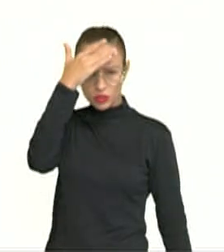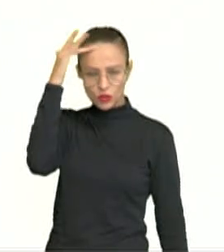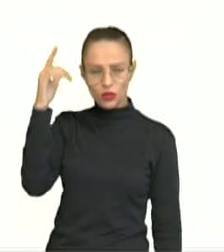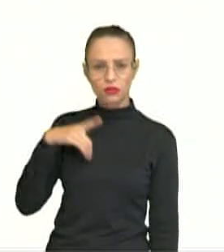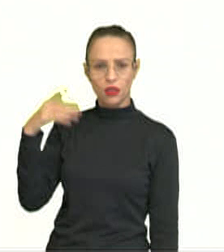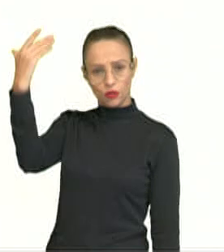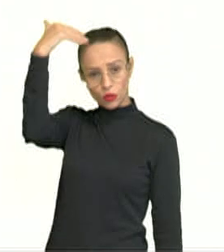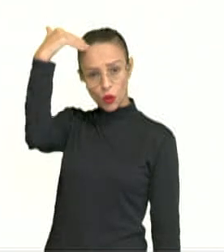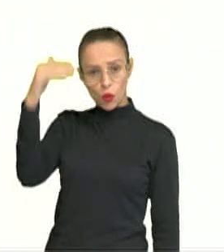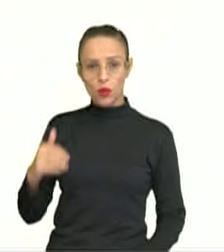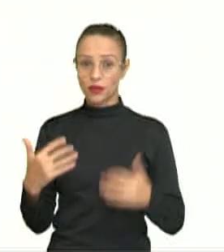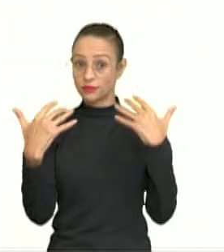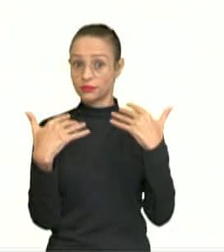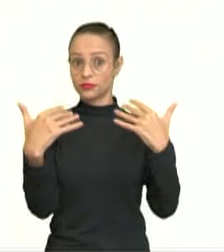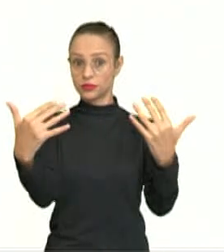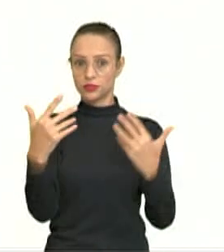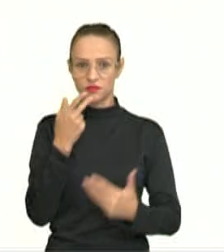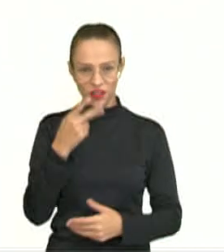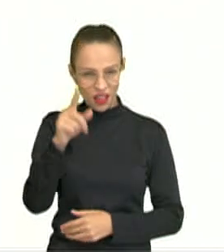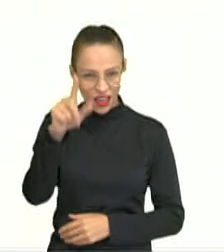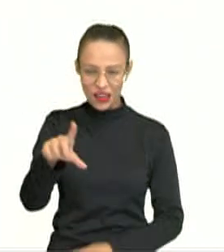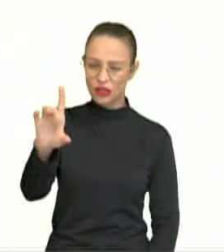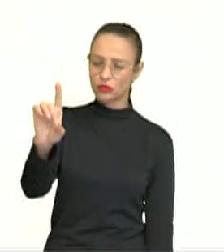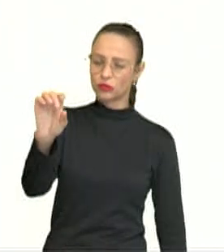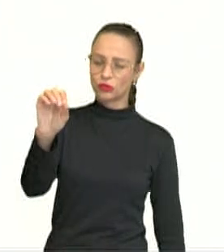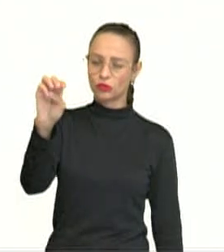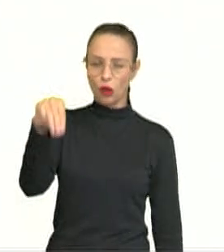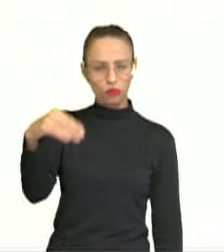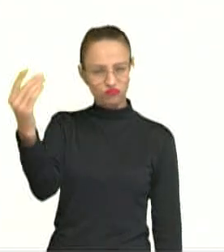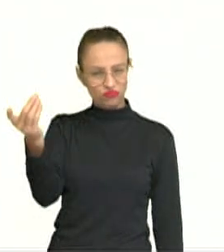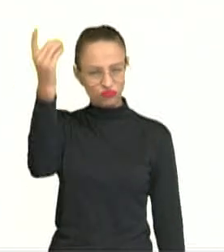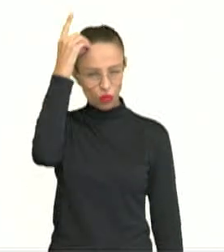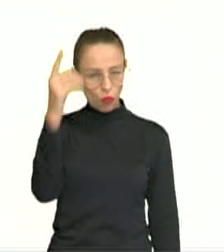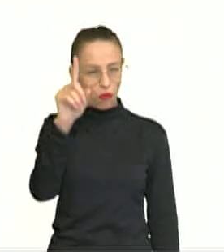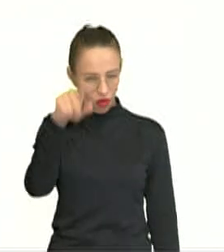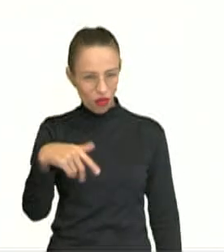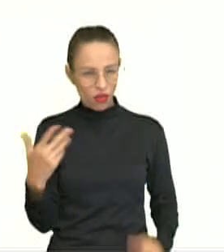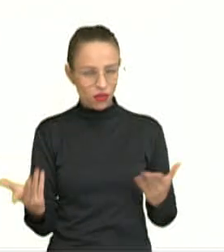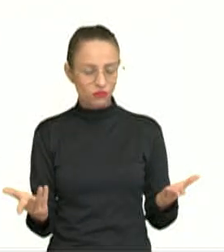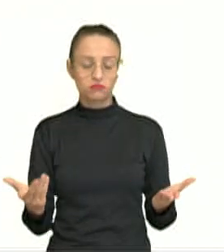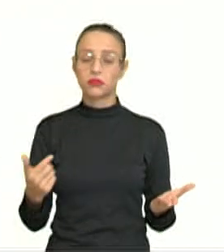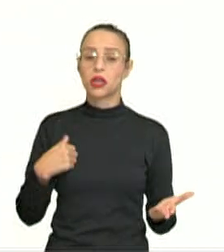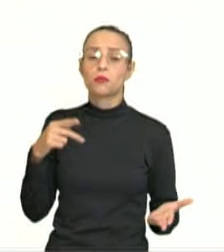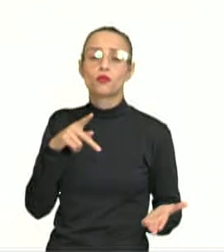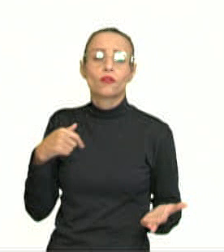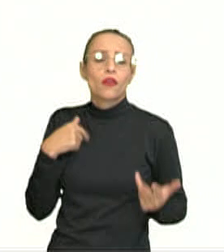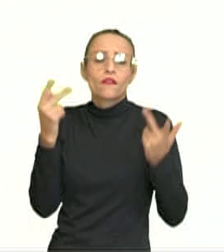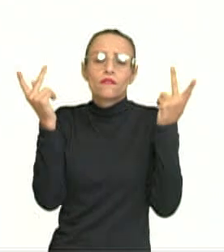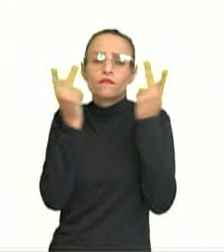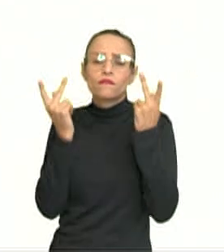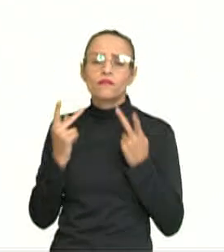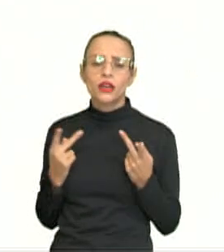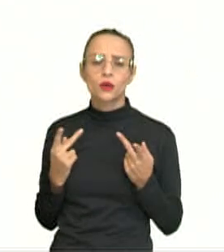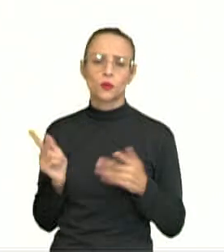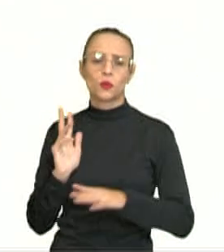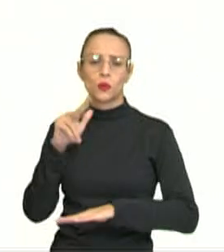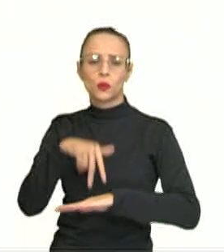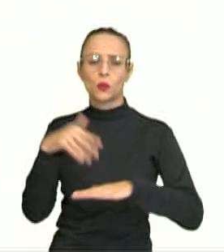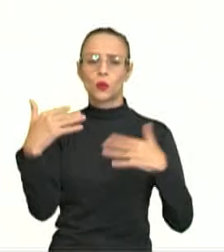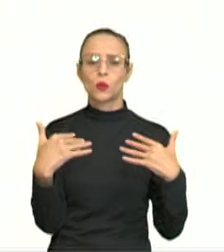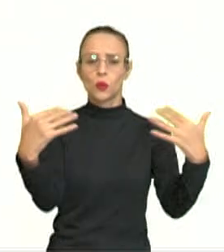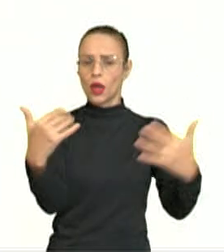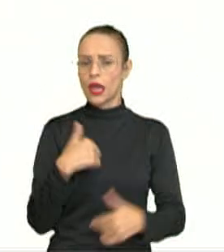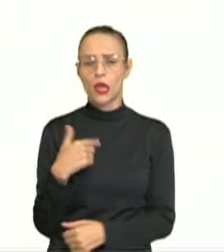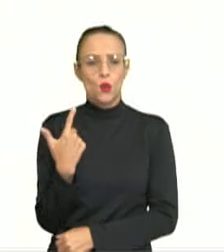público? E outra coisa, será que é um dom essa questão de falar em público? Professor, eu tenho vergonha de falar em público, eu acho que eu não tenho